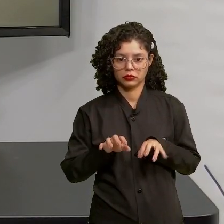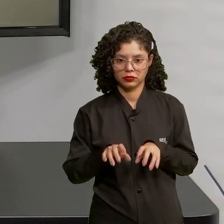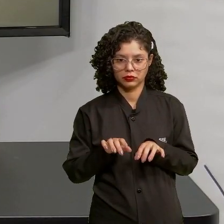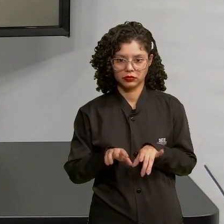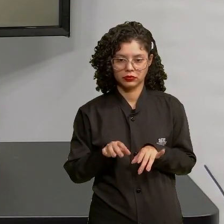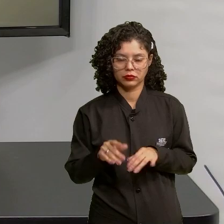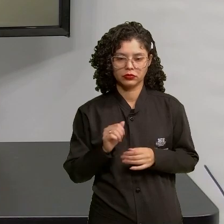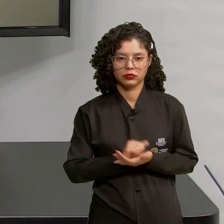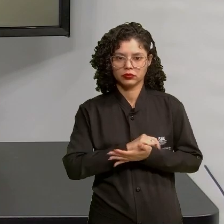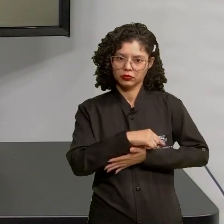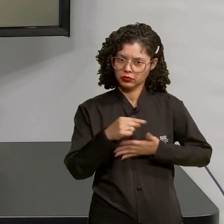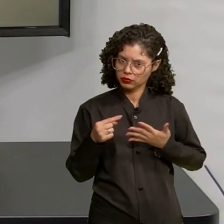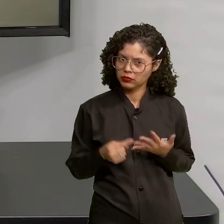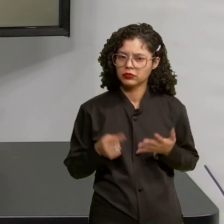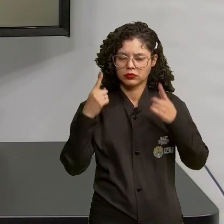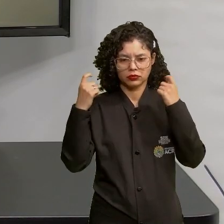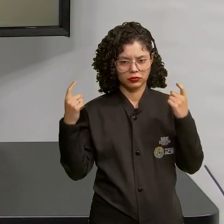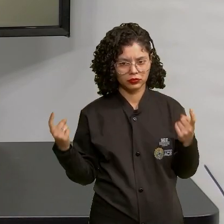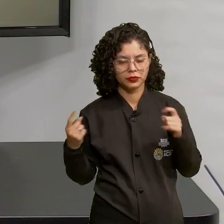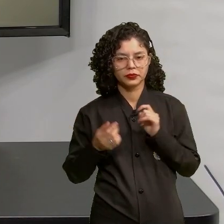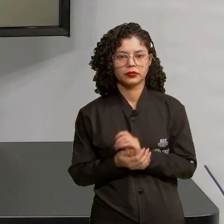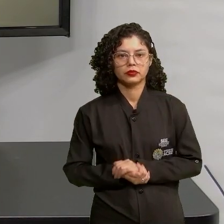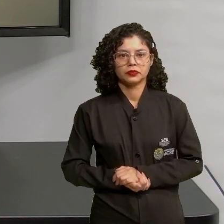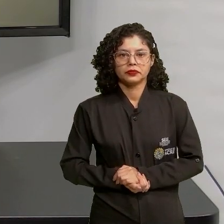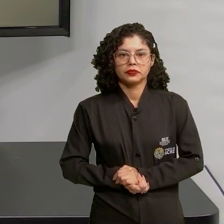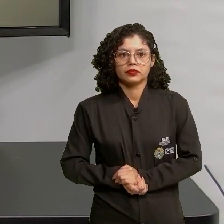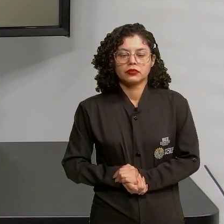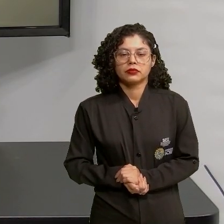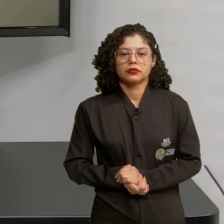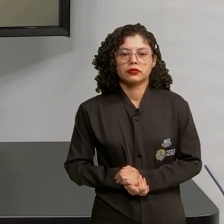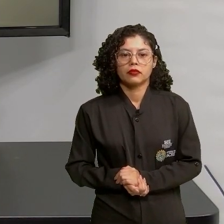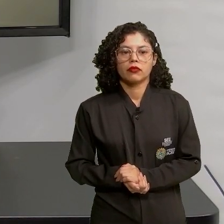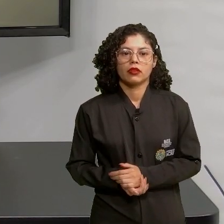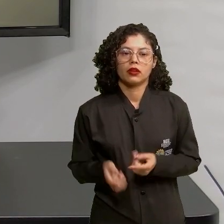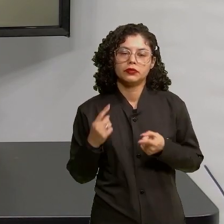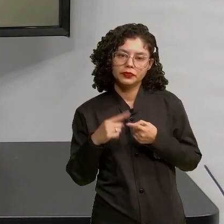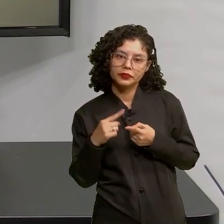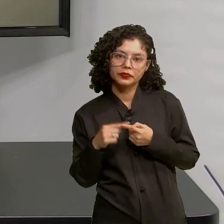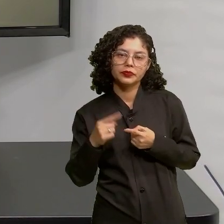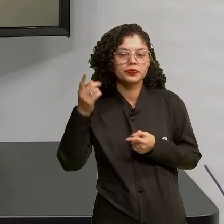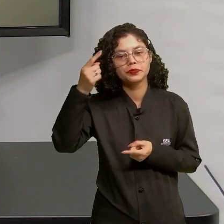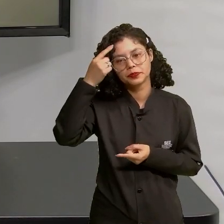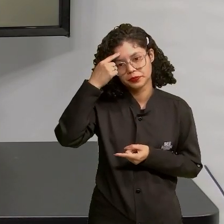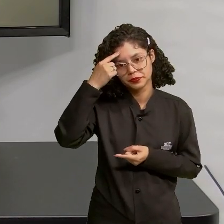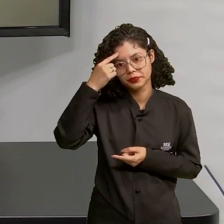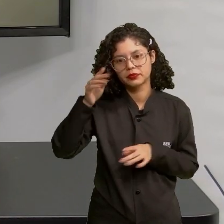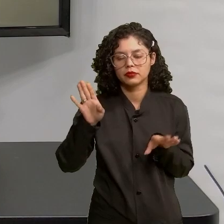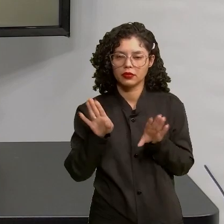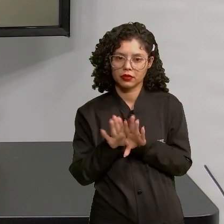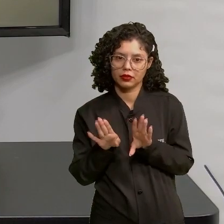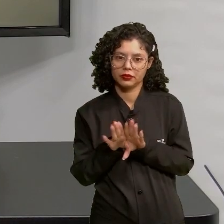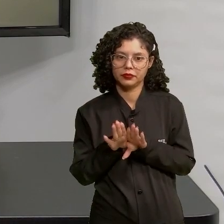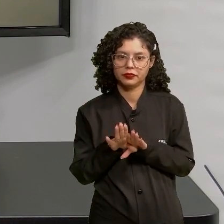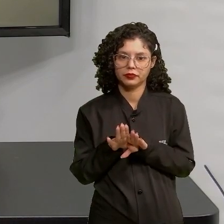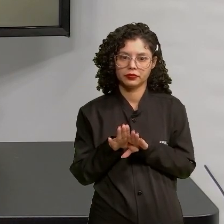trazer aí uma infinidade de sons utilizando o teclado, porque ele também memoriza